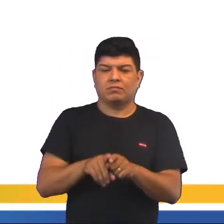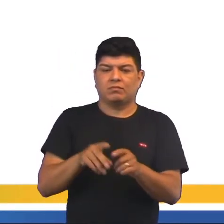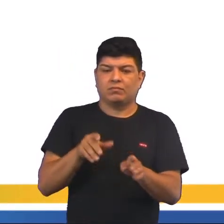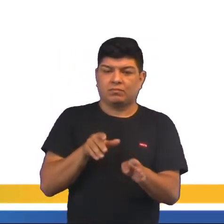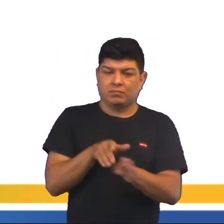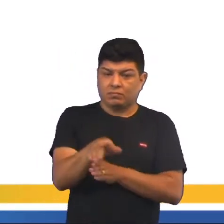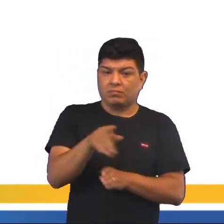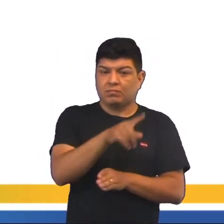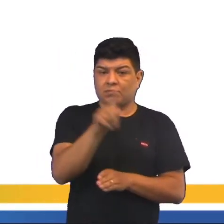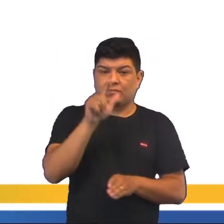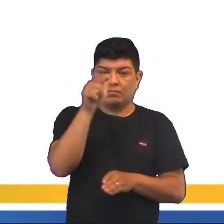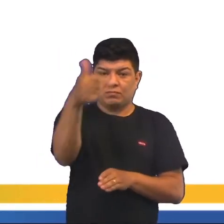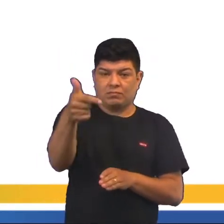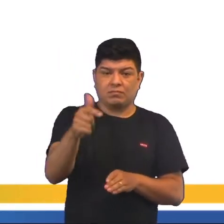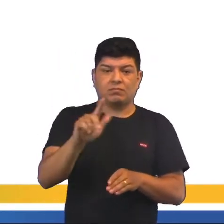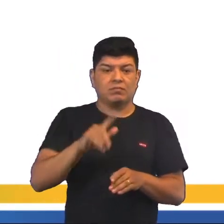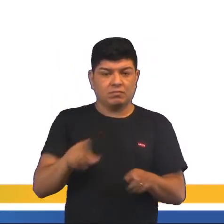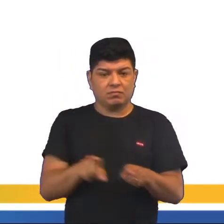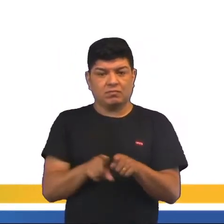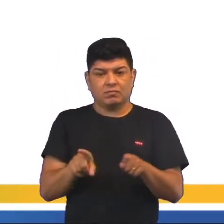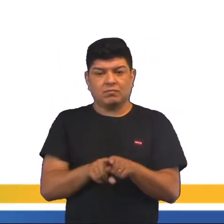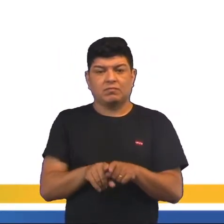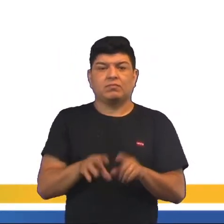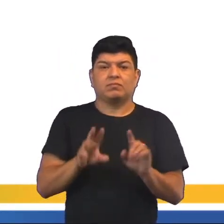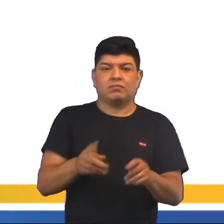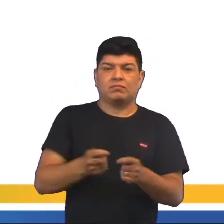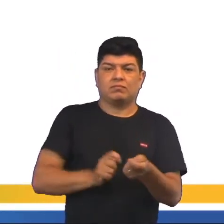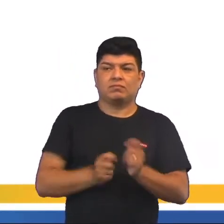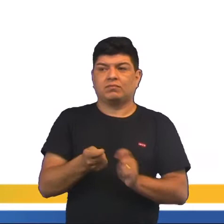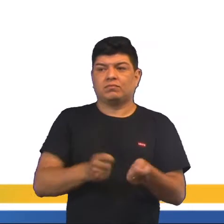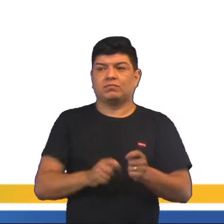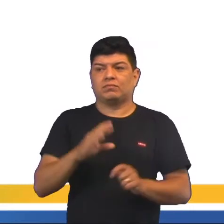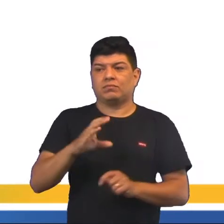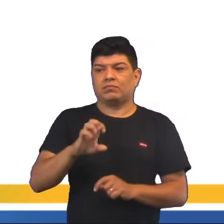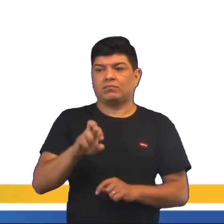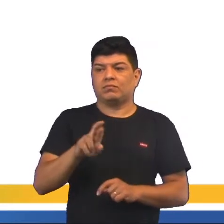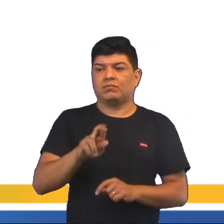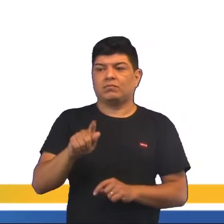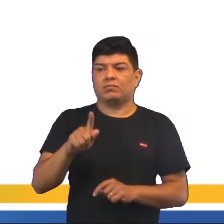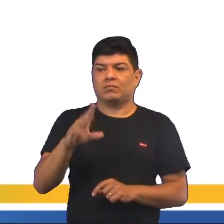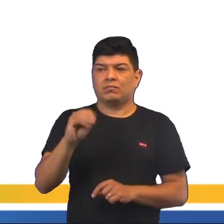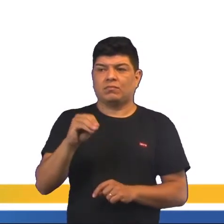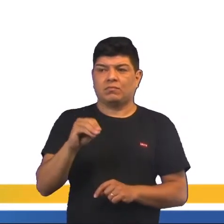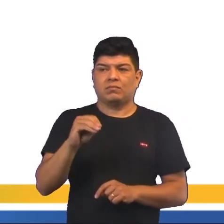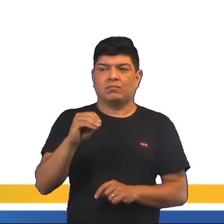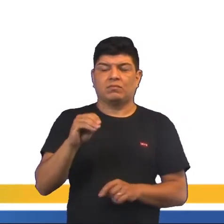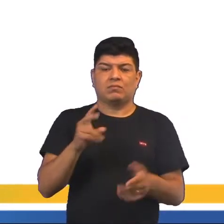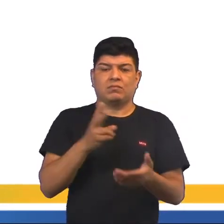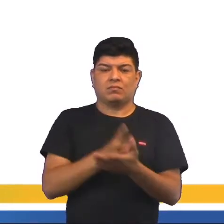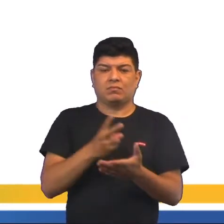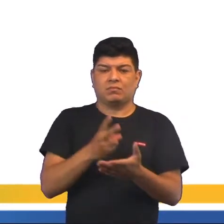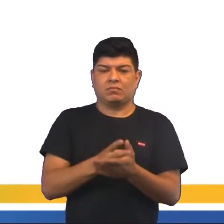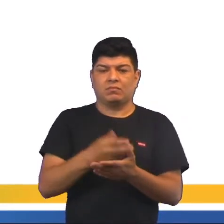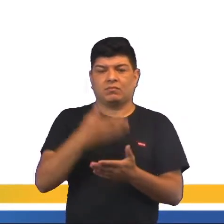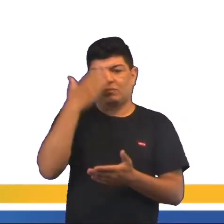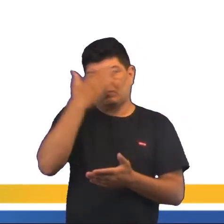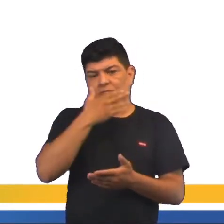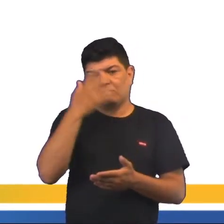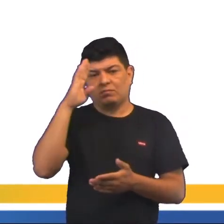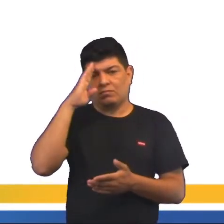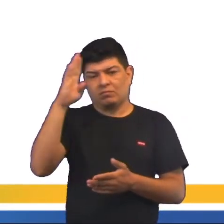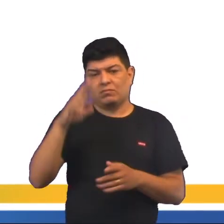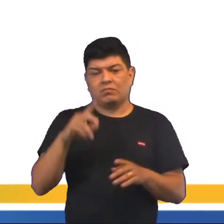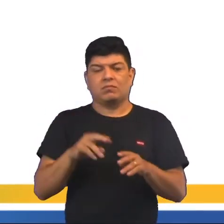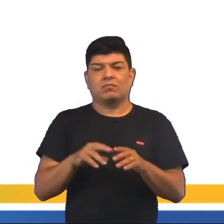para você aí, porque lá na frente eu vou dar um outro. Então, domínio de cerrado C, cerrado centro do Brasil, você vai